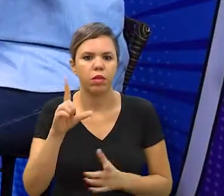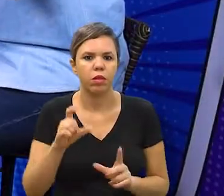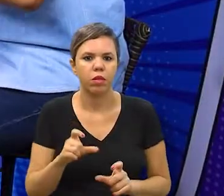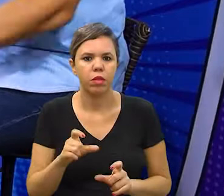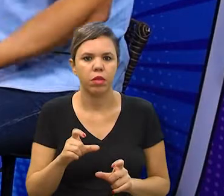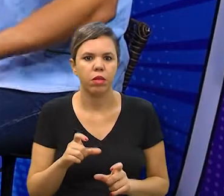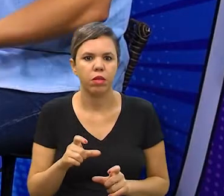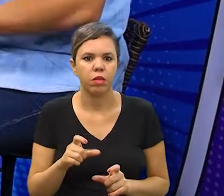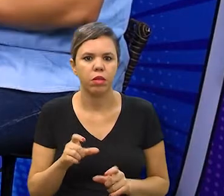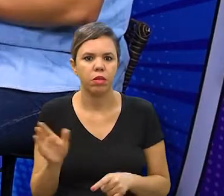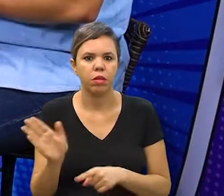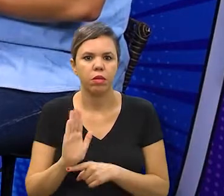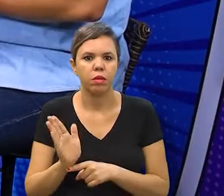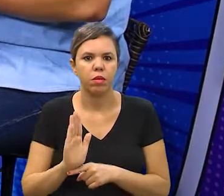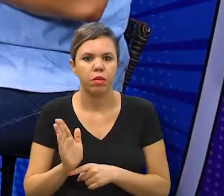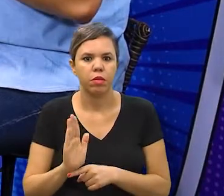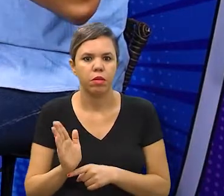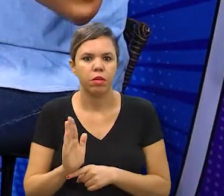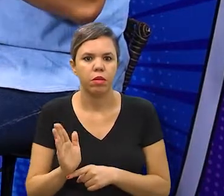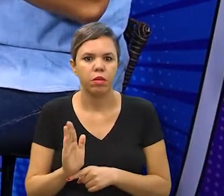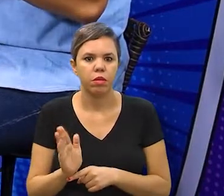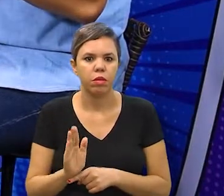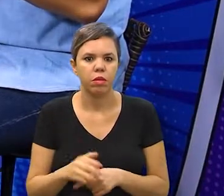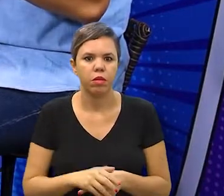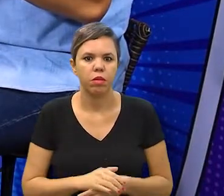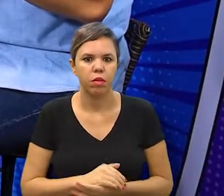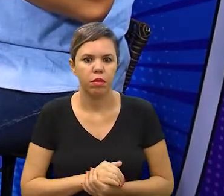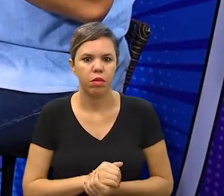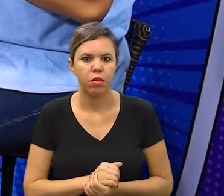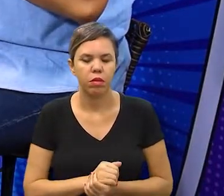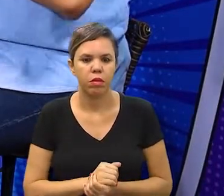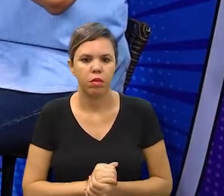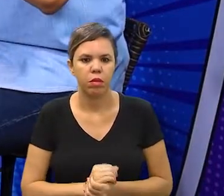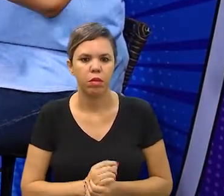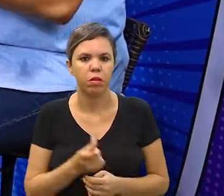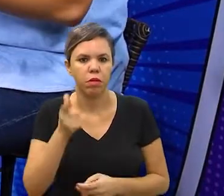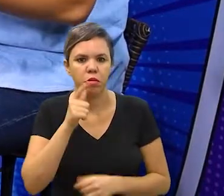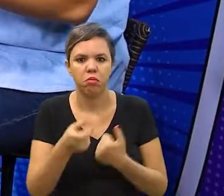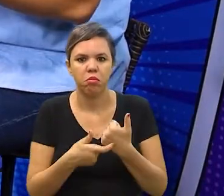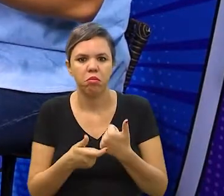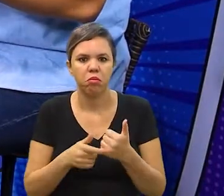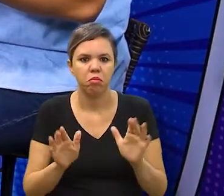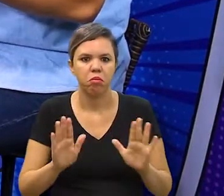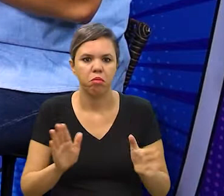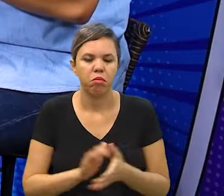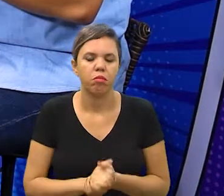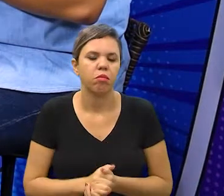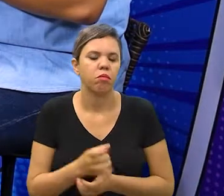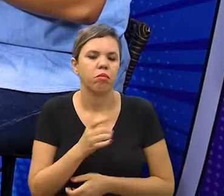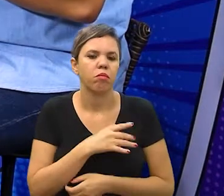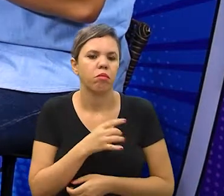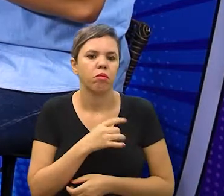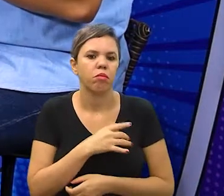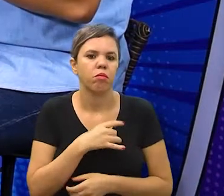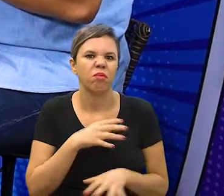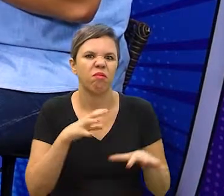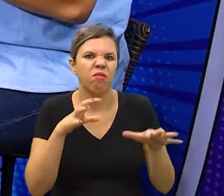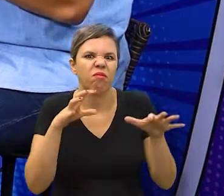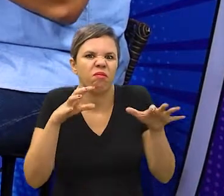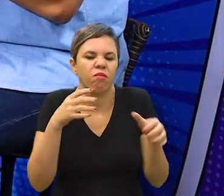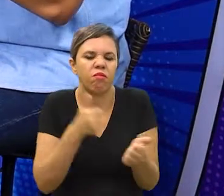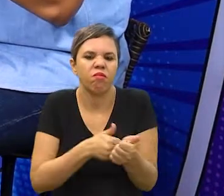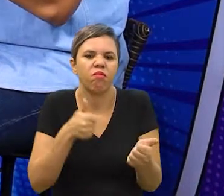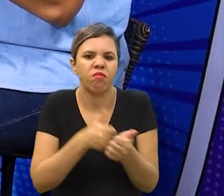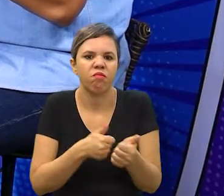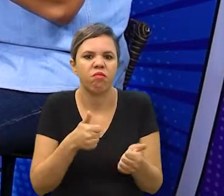subir um vídeo e flopar, né? Não ganhar like. É um medo, é um monstro que